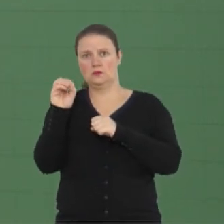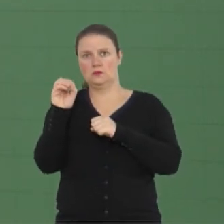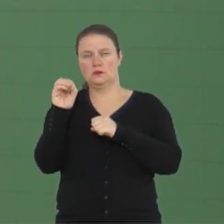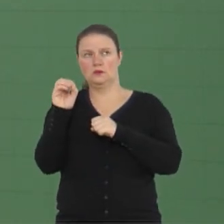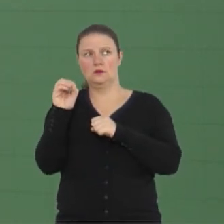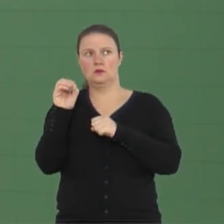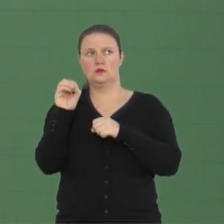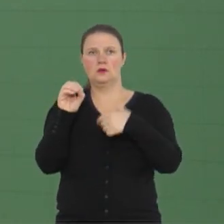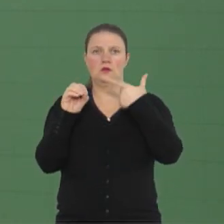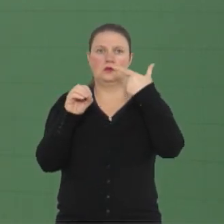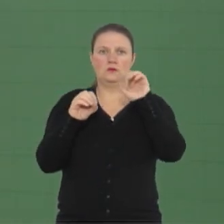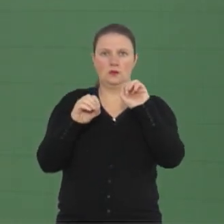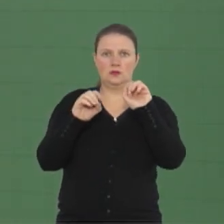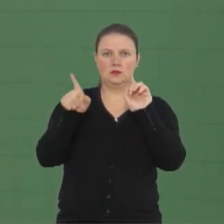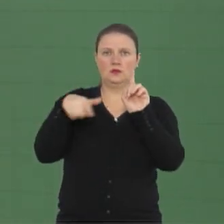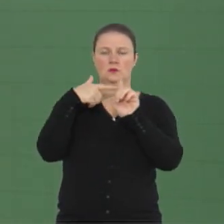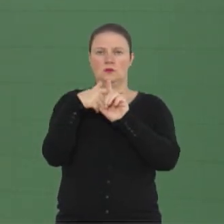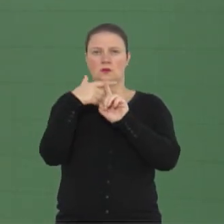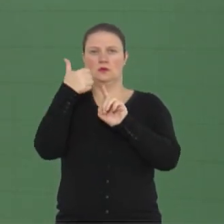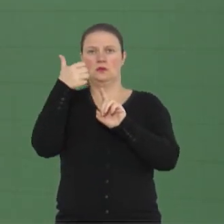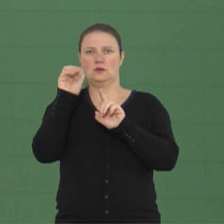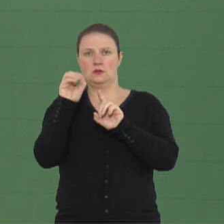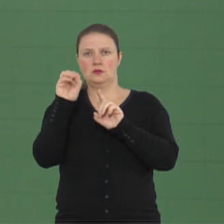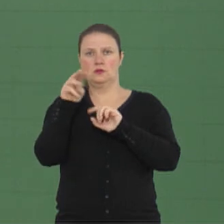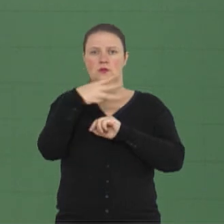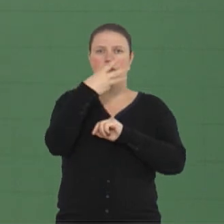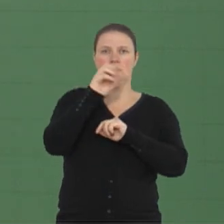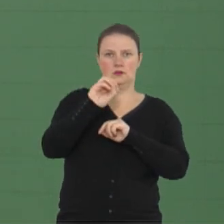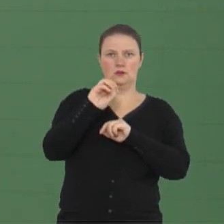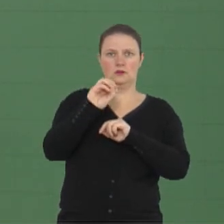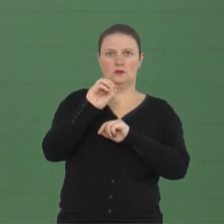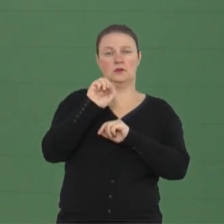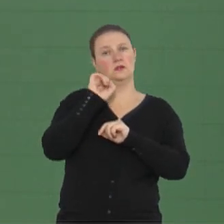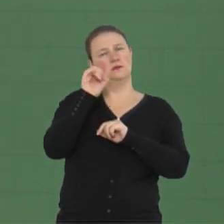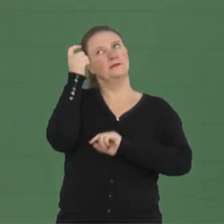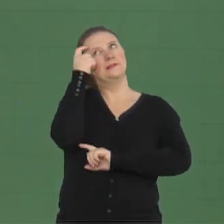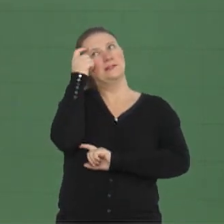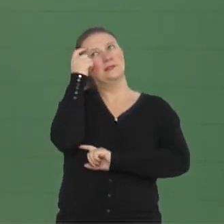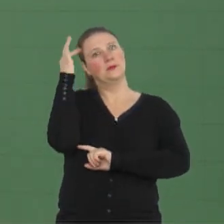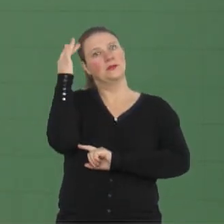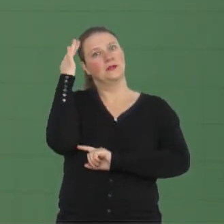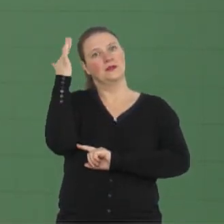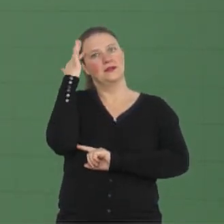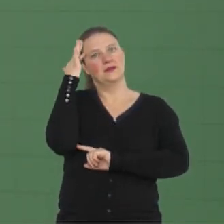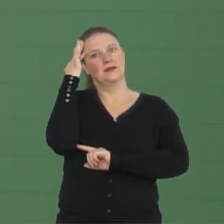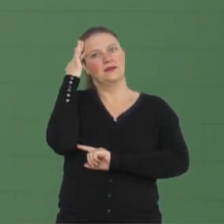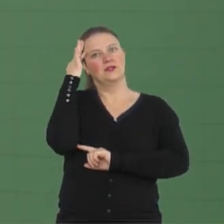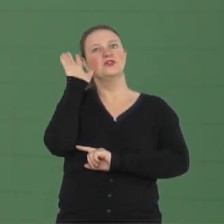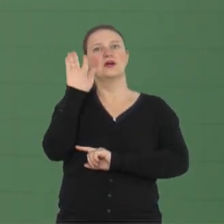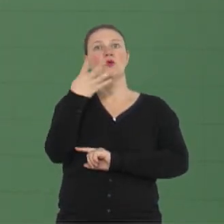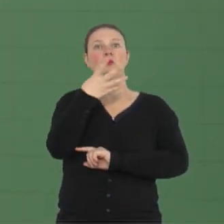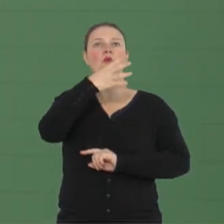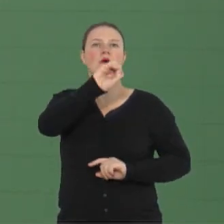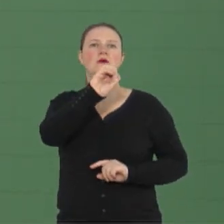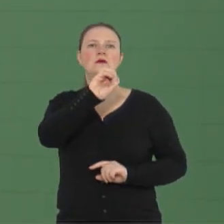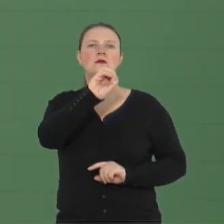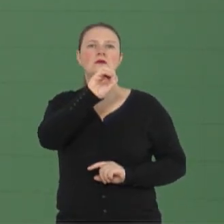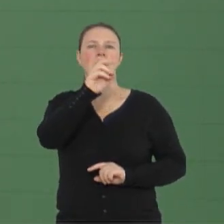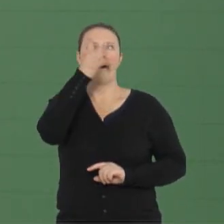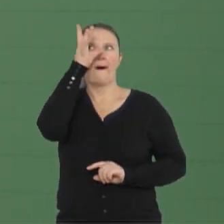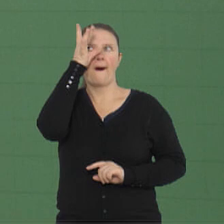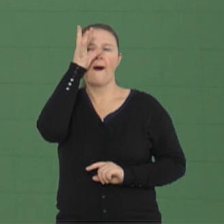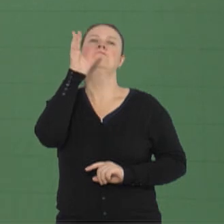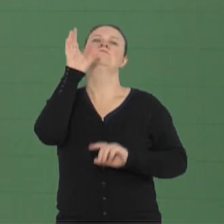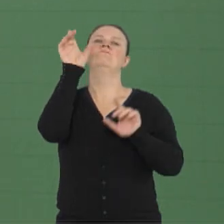mais 10, 30, mais 10, 40. Se você fizer mentalmente, talvez seja uma forma. Perceba